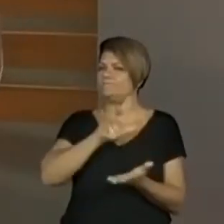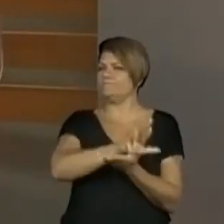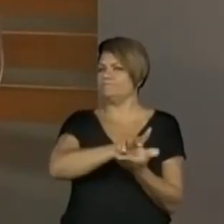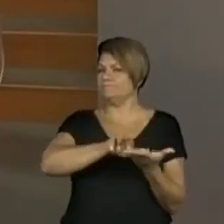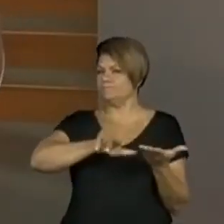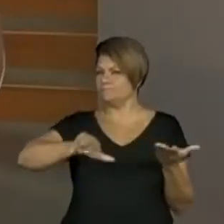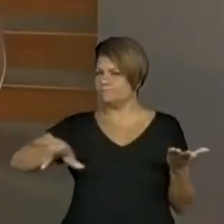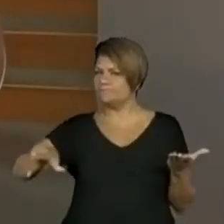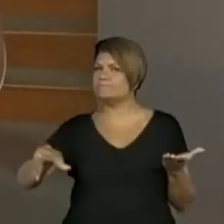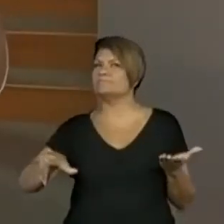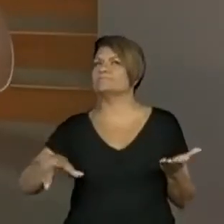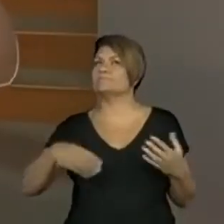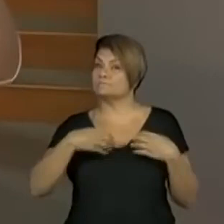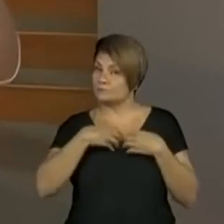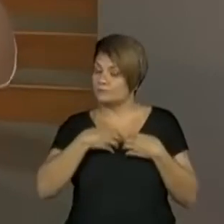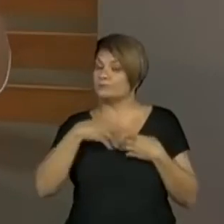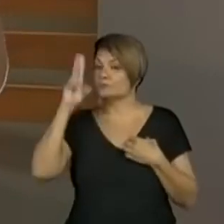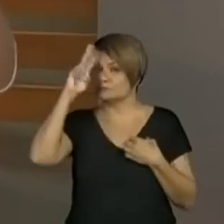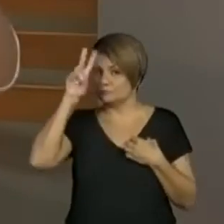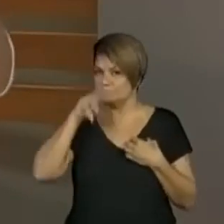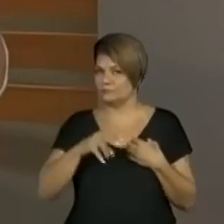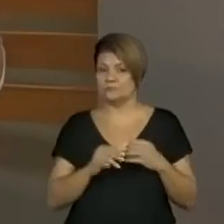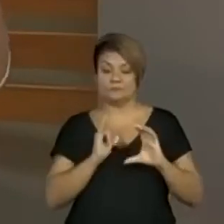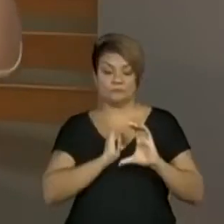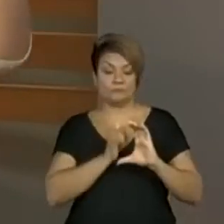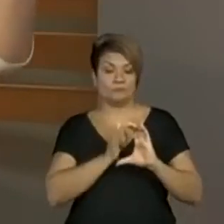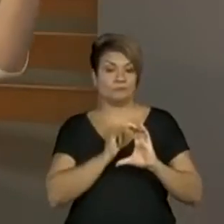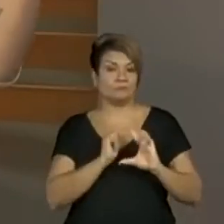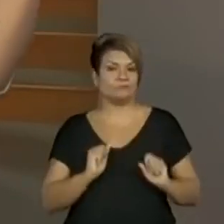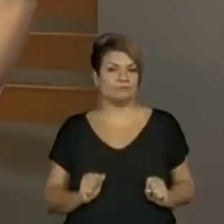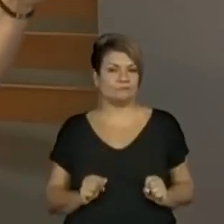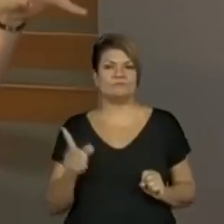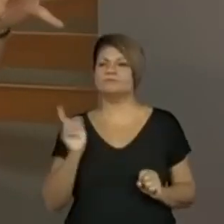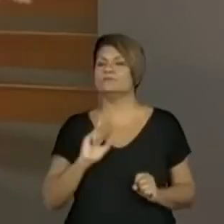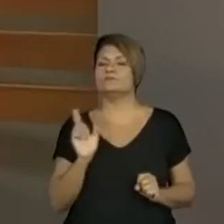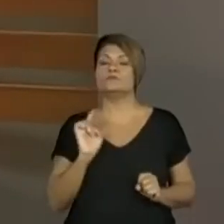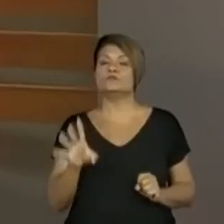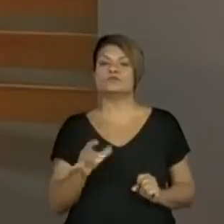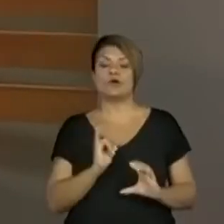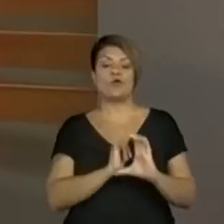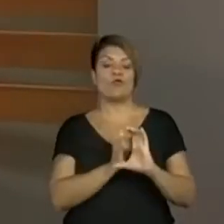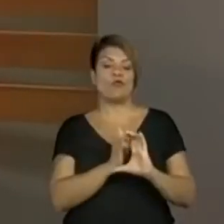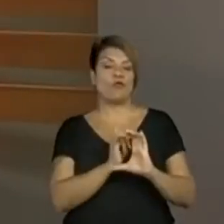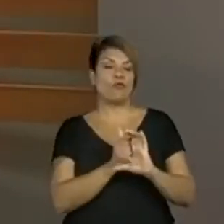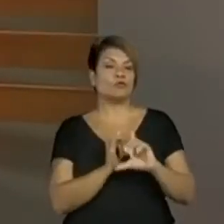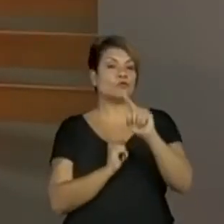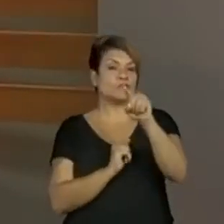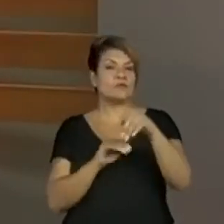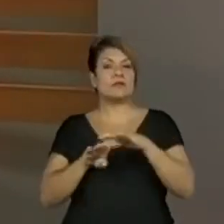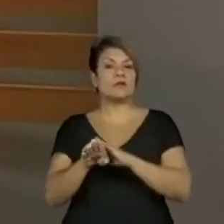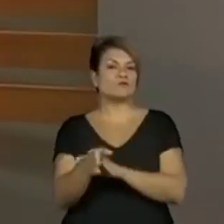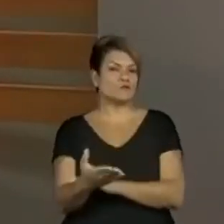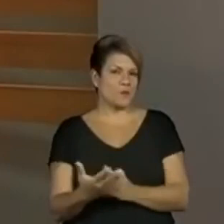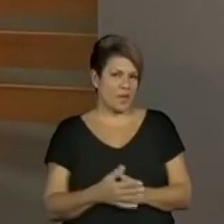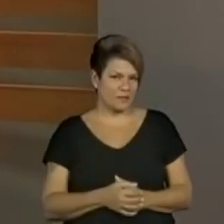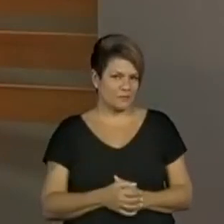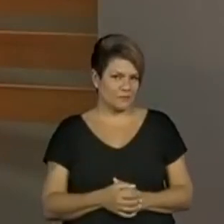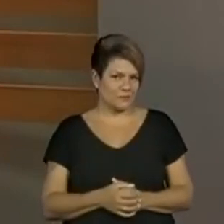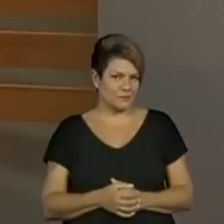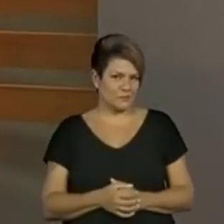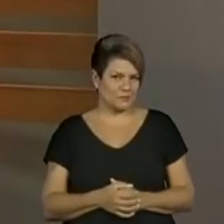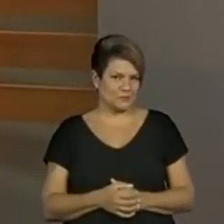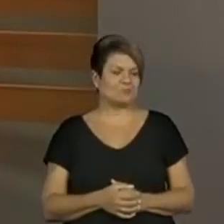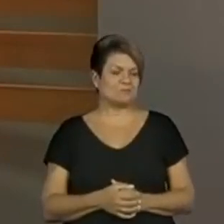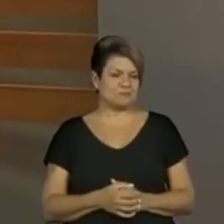de história, né? No conto, não é simplesmente aquele conto que talvez vocês estejam mais acostumados.